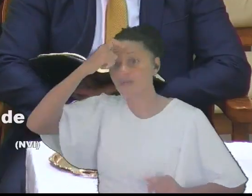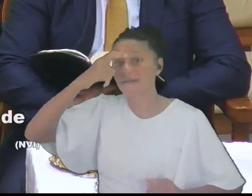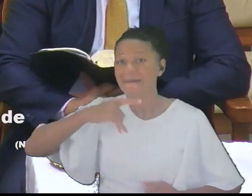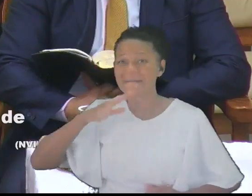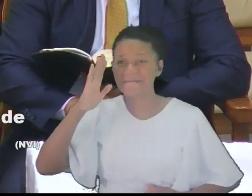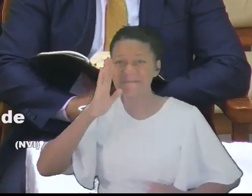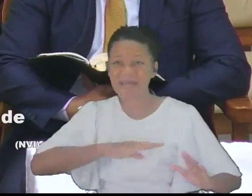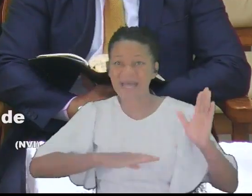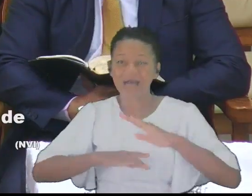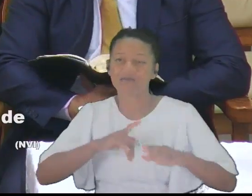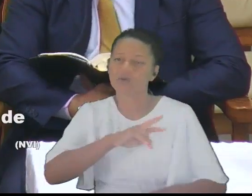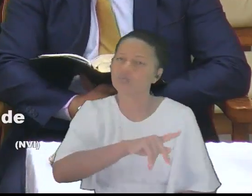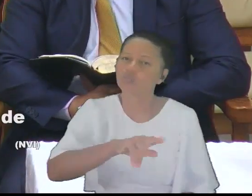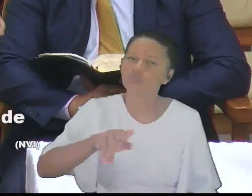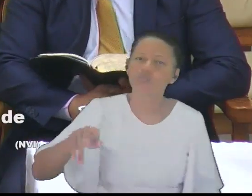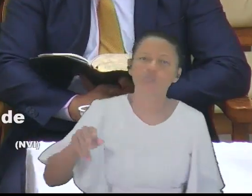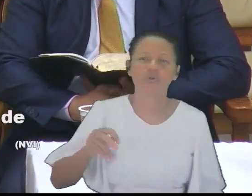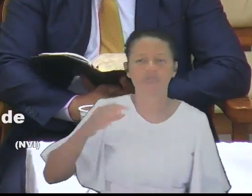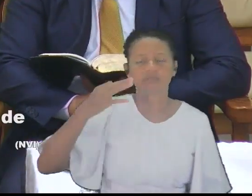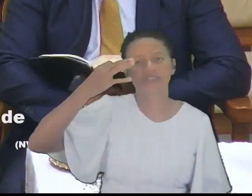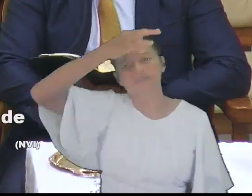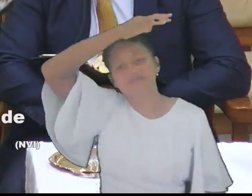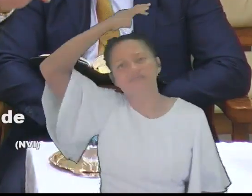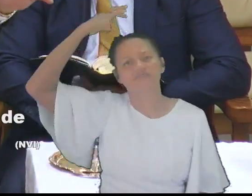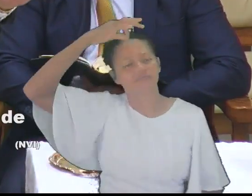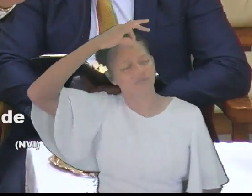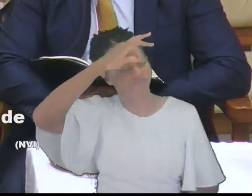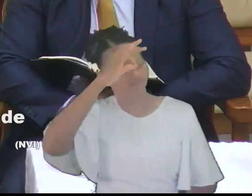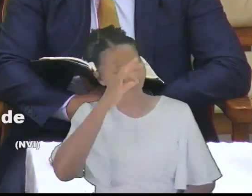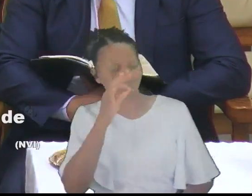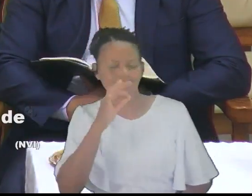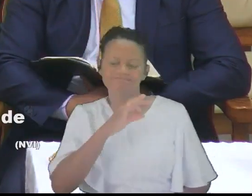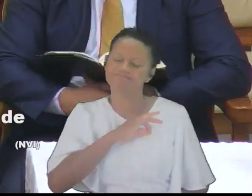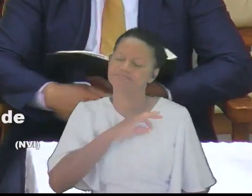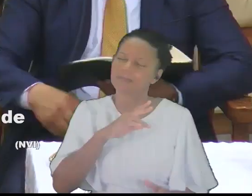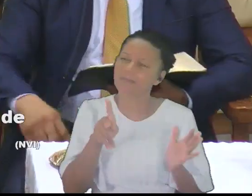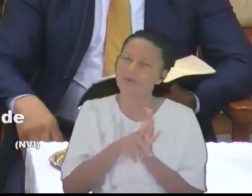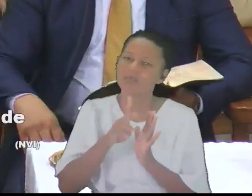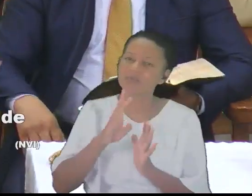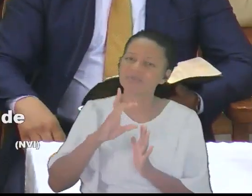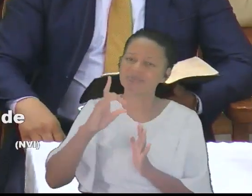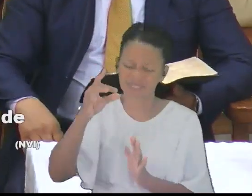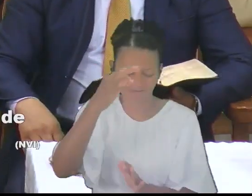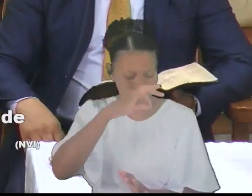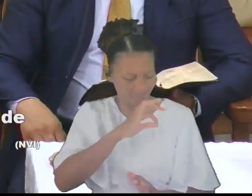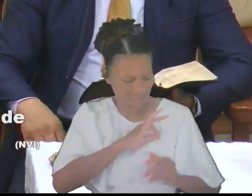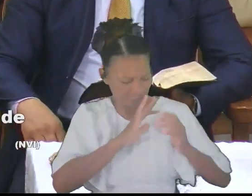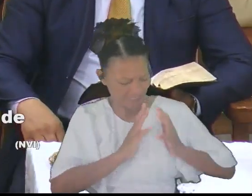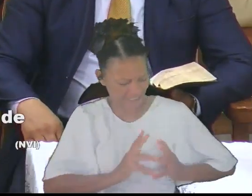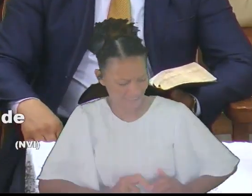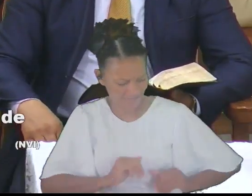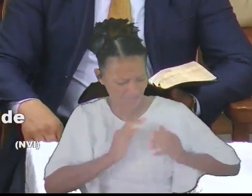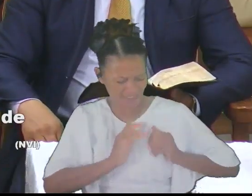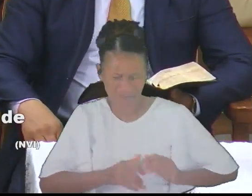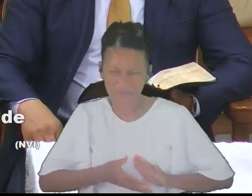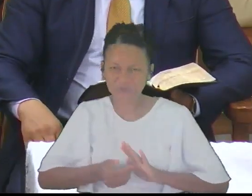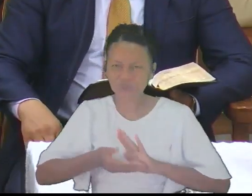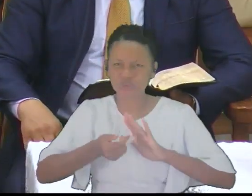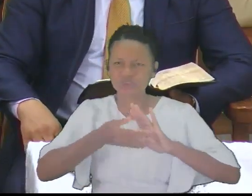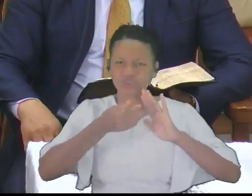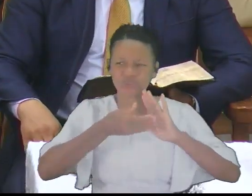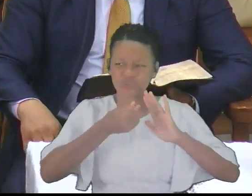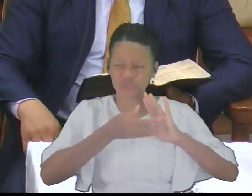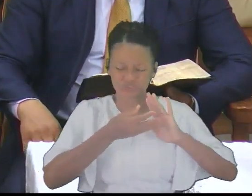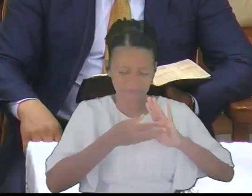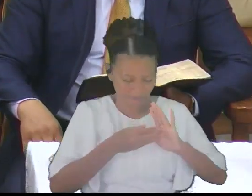Aleluia. Irmão, o Espírito Santo de Deus, aleluia, Ele purifica os nossos corações. Ele